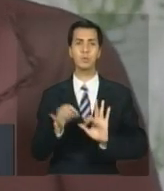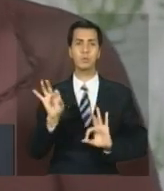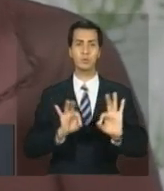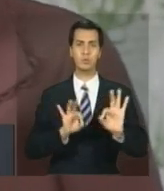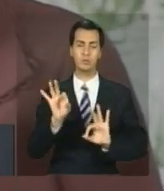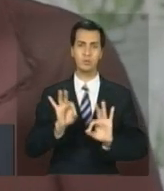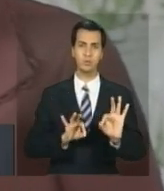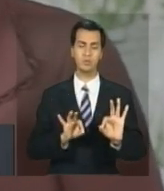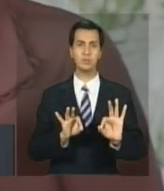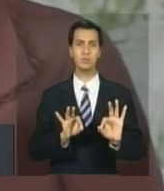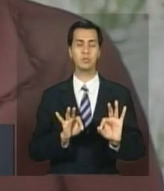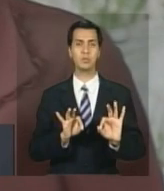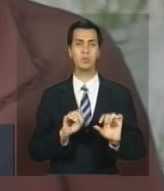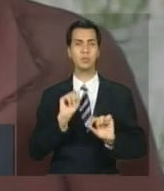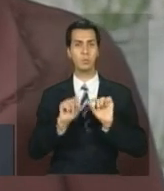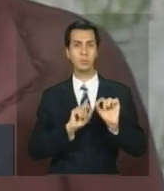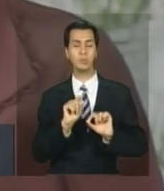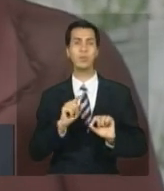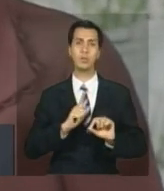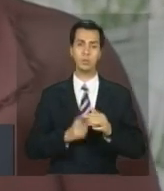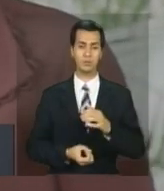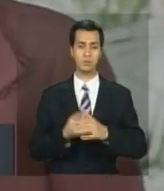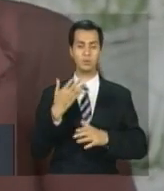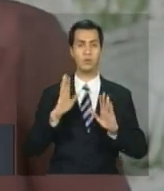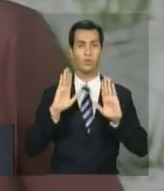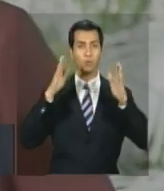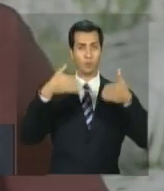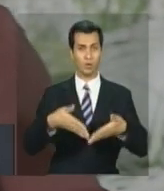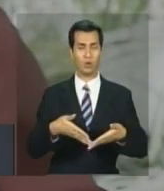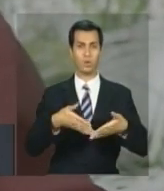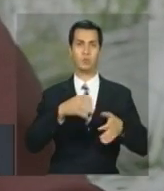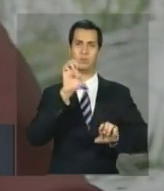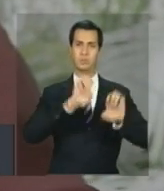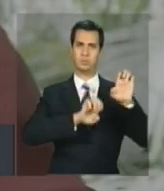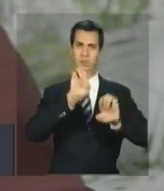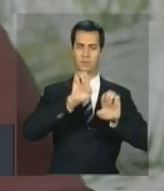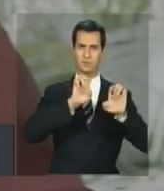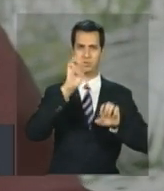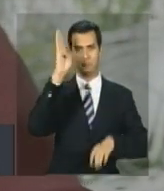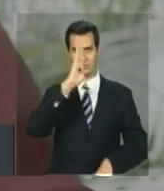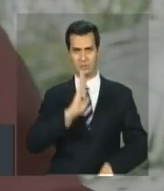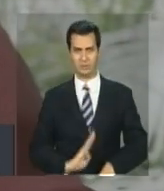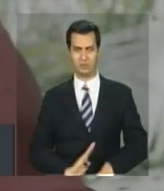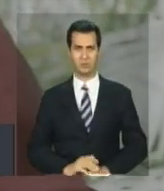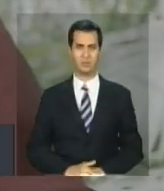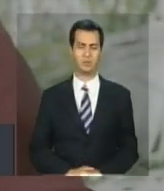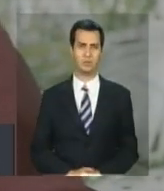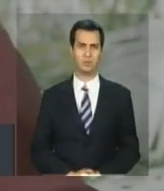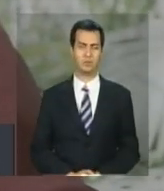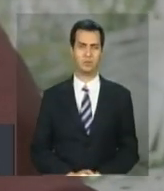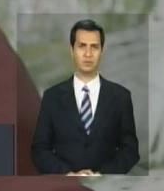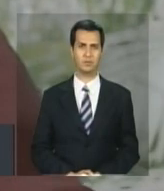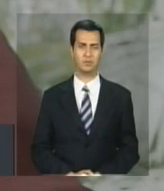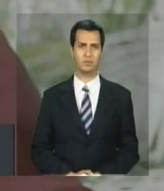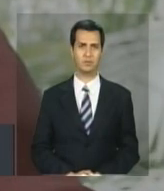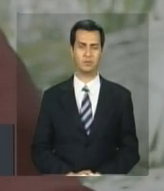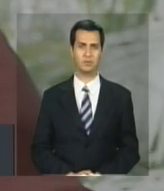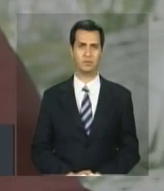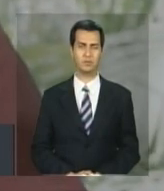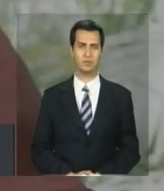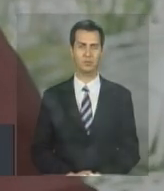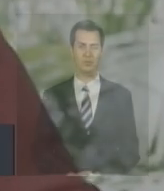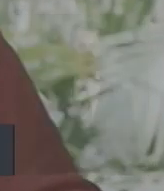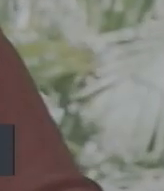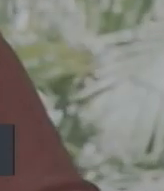organização de um fórum de empresários brasileiros. E cela s'exprime par l'organisation d'un forum de chefs d'entreprise